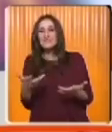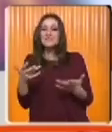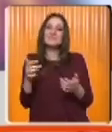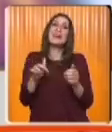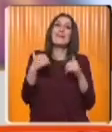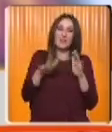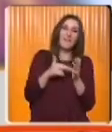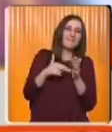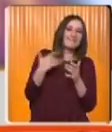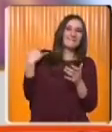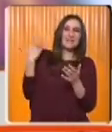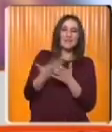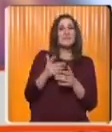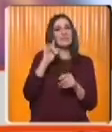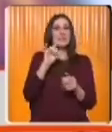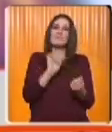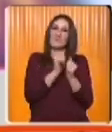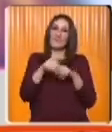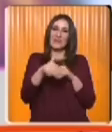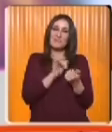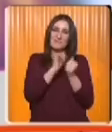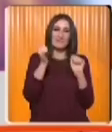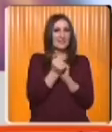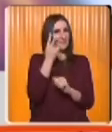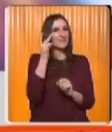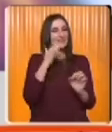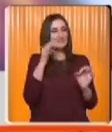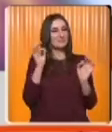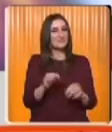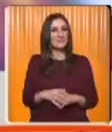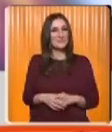especial para mim. É um dia que vai mudar a minha vida completamente.